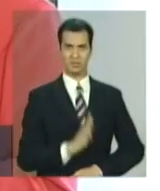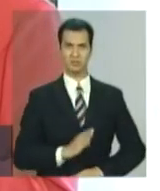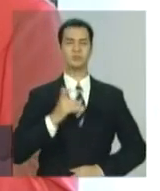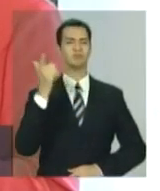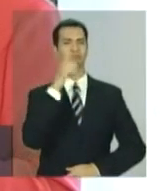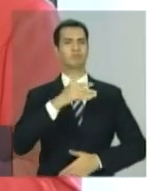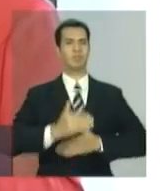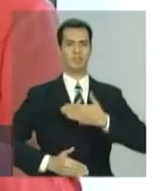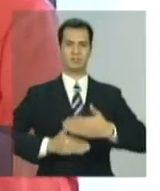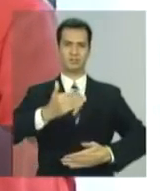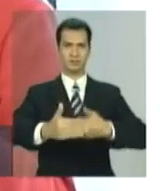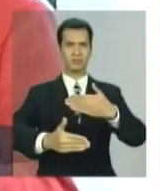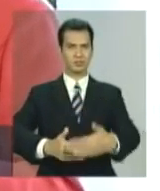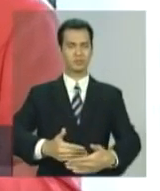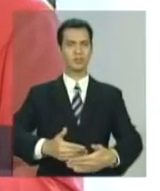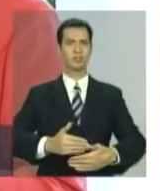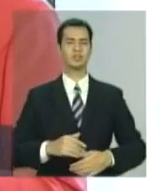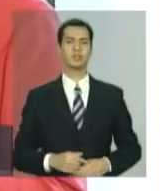Brasil avançar